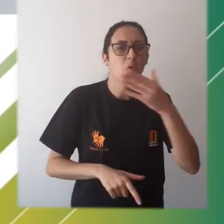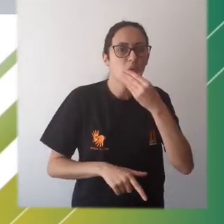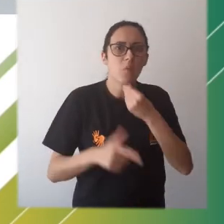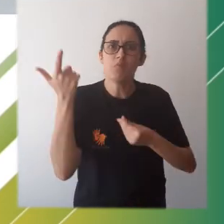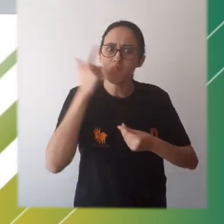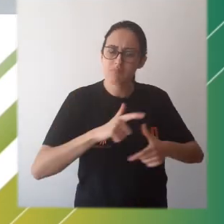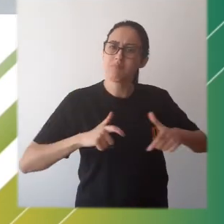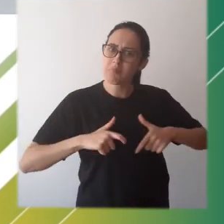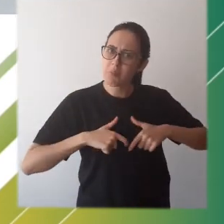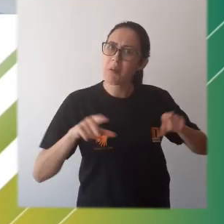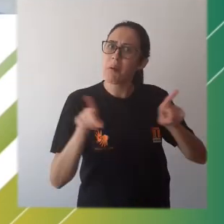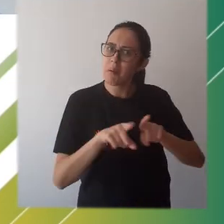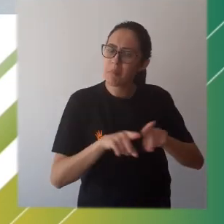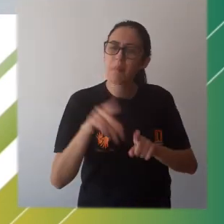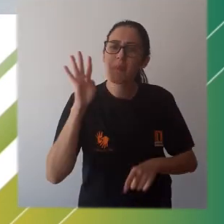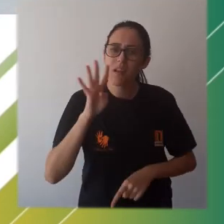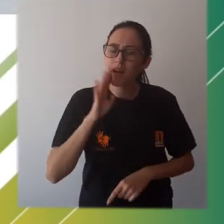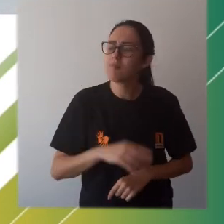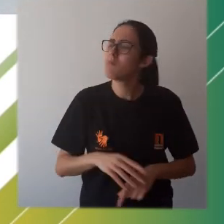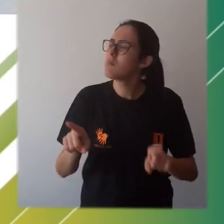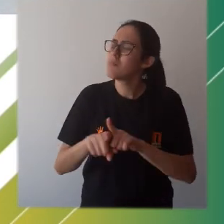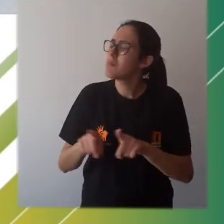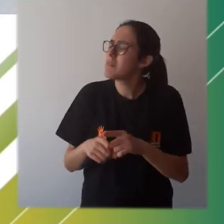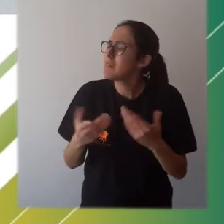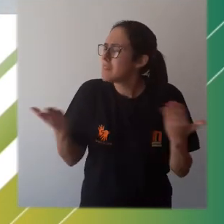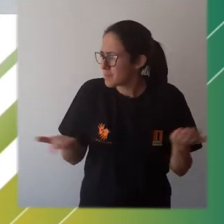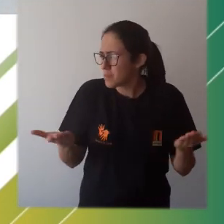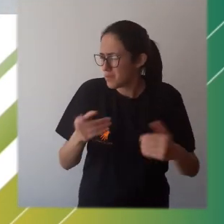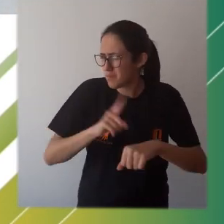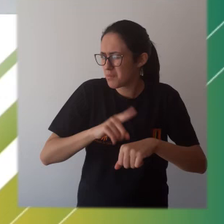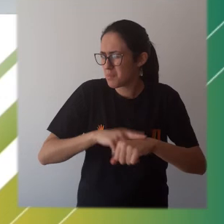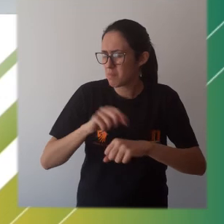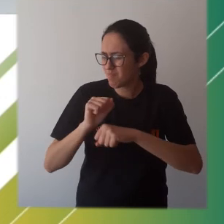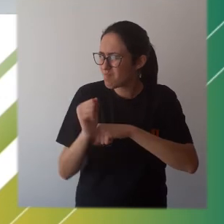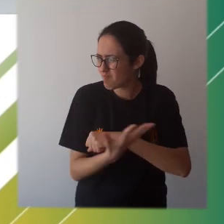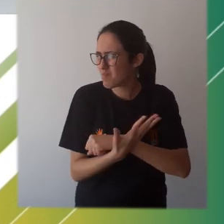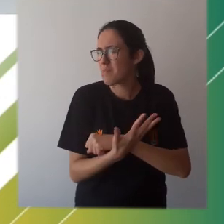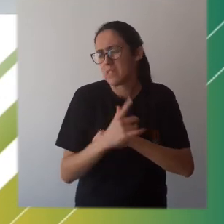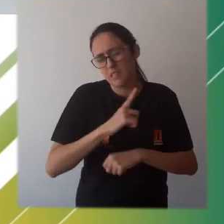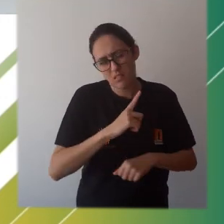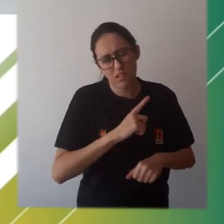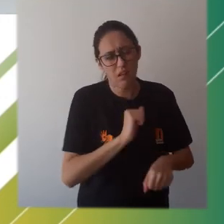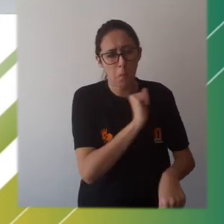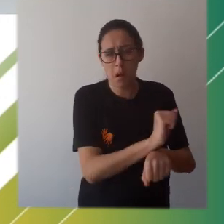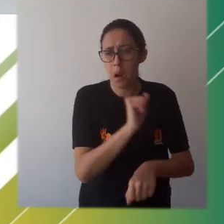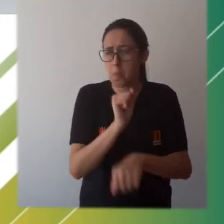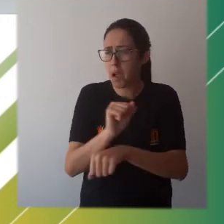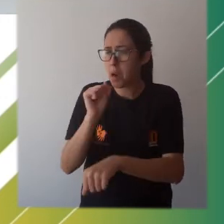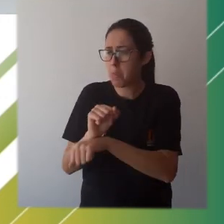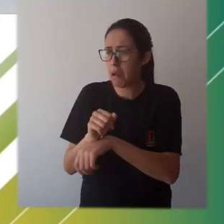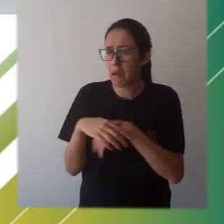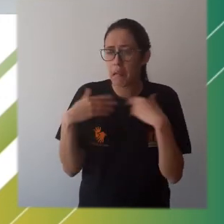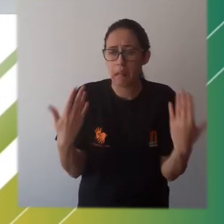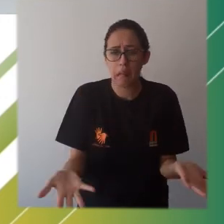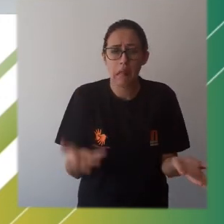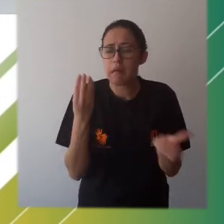esporte paralímpico. Mas, Cristiano, eu queria falar com você sobre essa situação da pandemia. A gente tem aí, está tudo parado, mudou